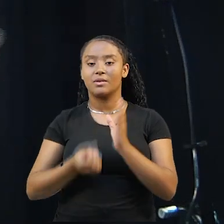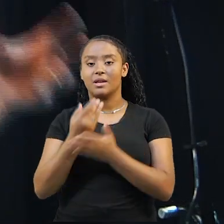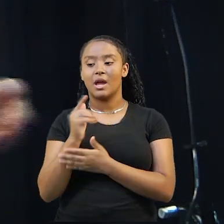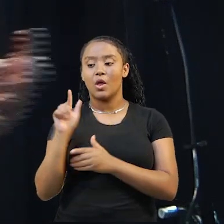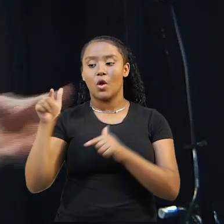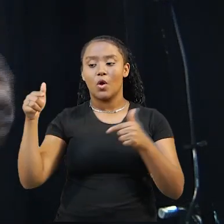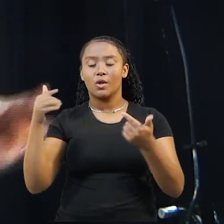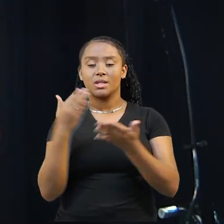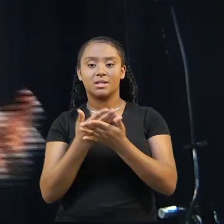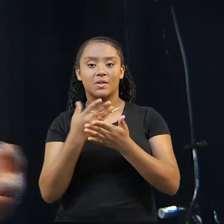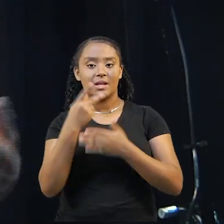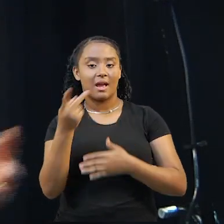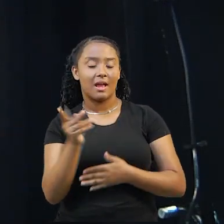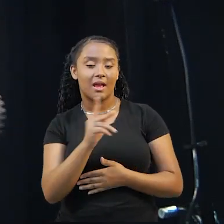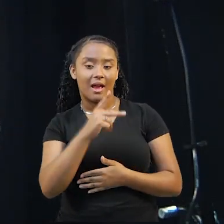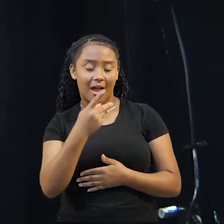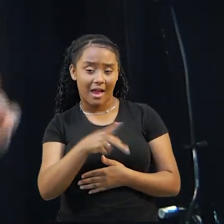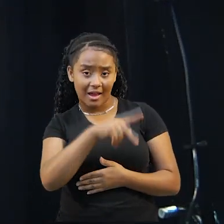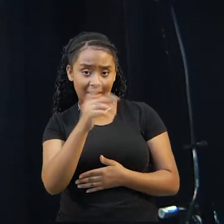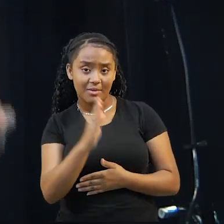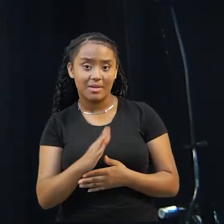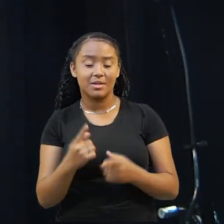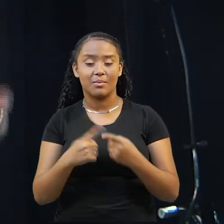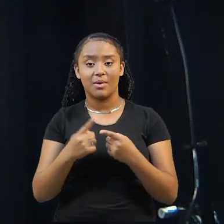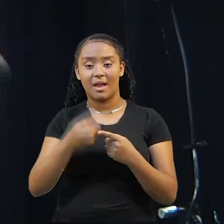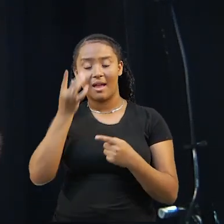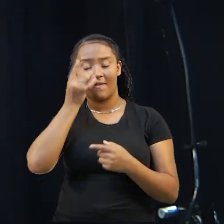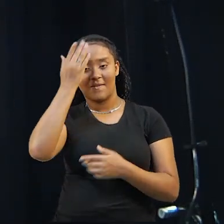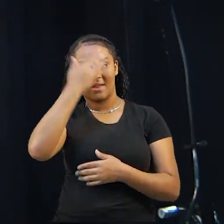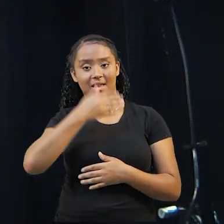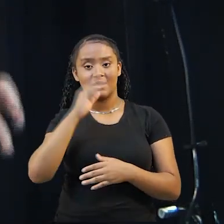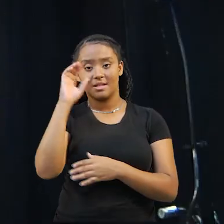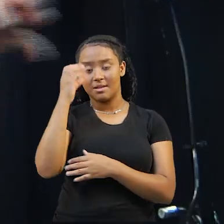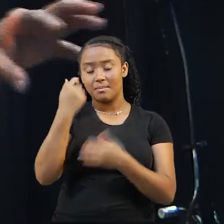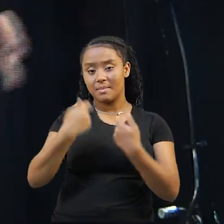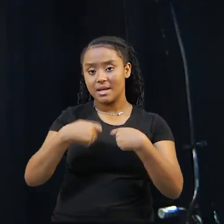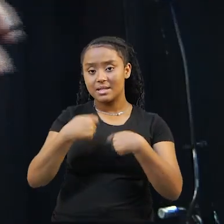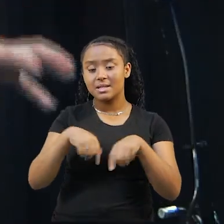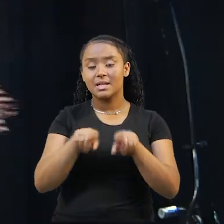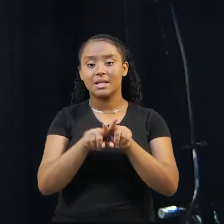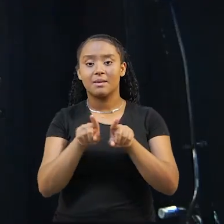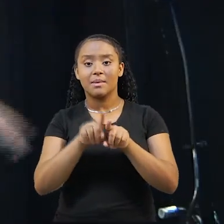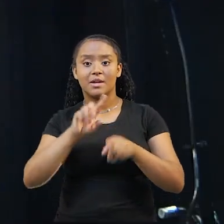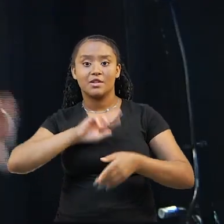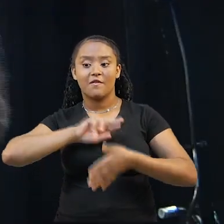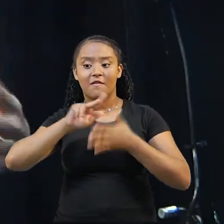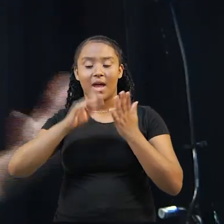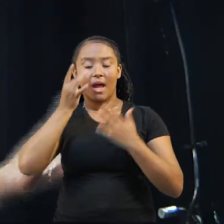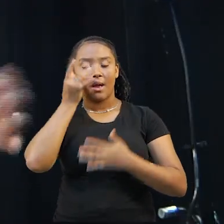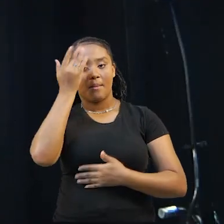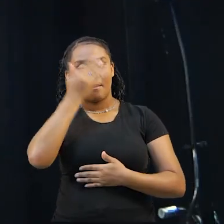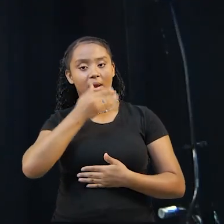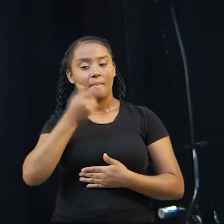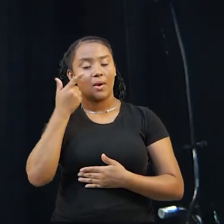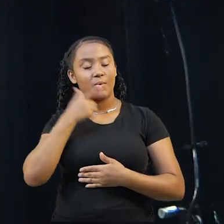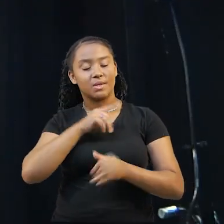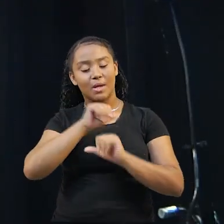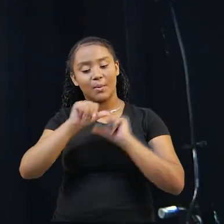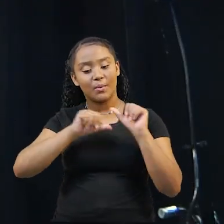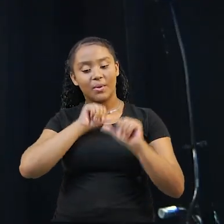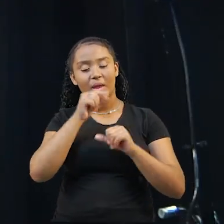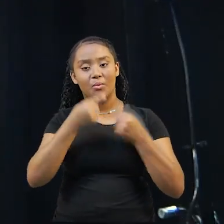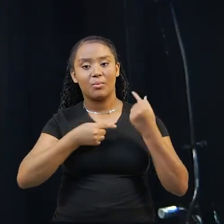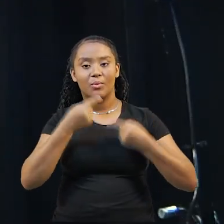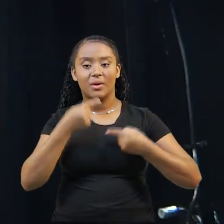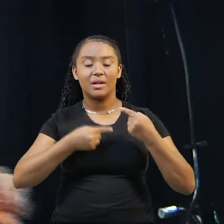foram surgindo outros estudos no Brasil, porque a evidência científica, ela precisa também de várias evidências para conseguir mudar